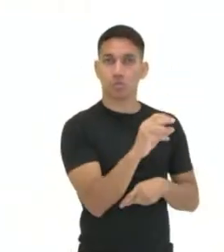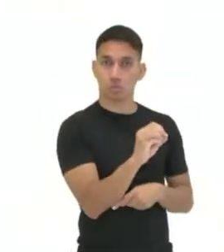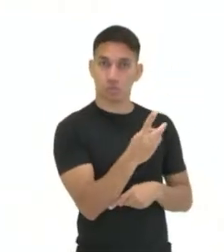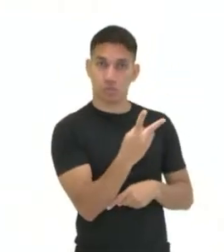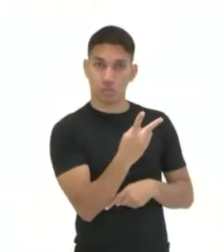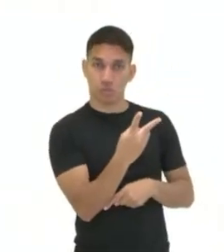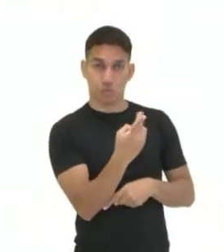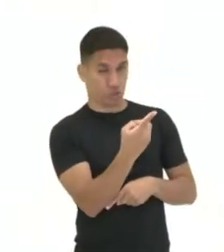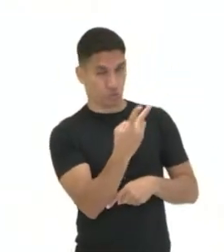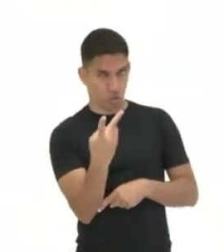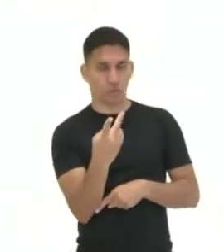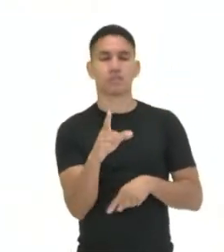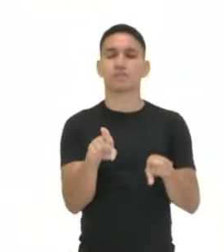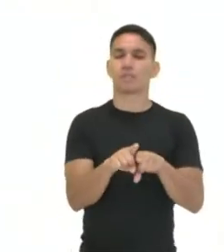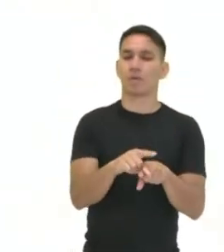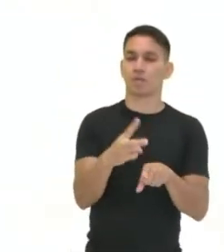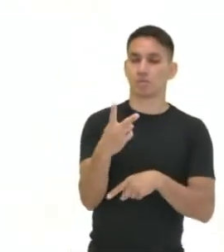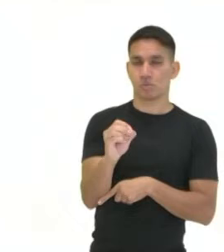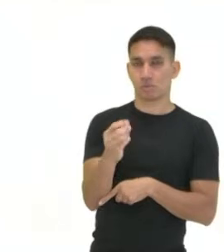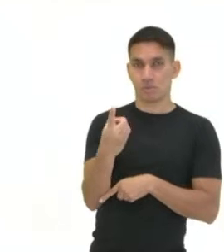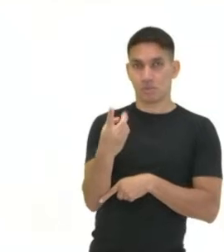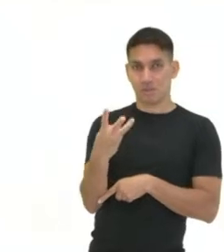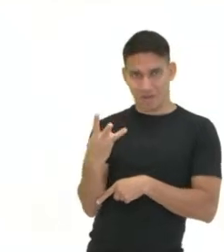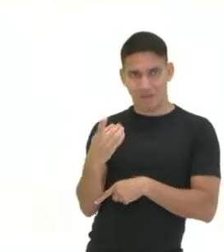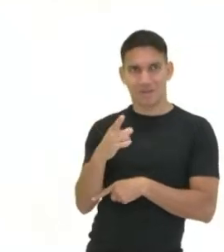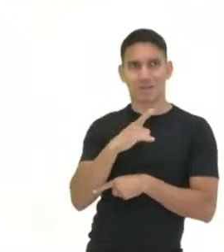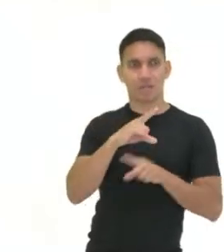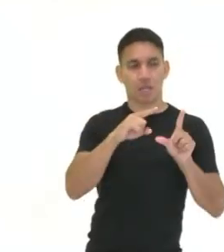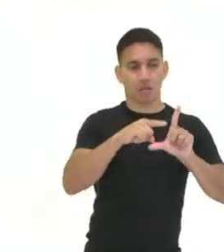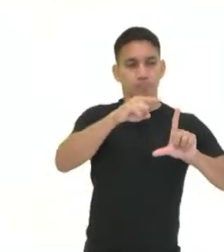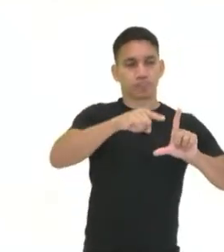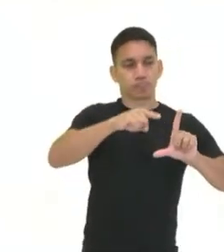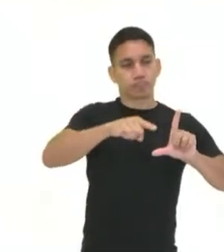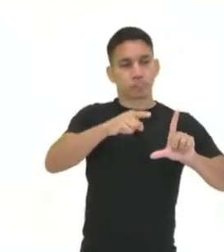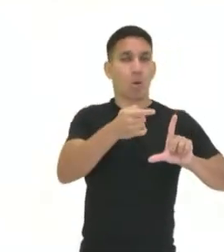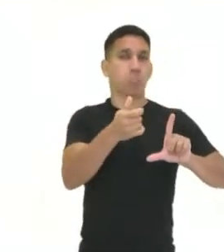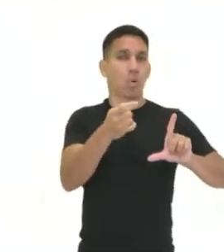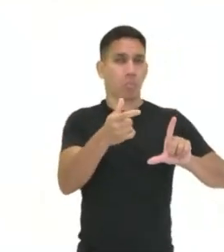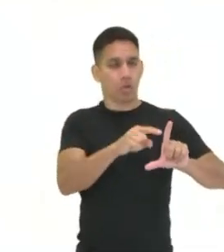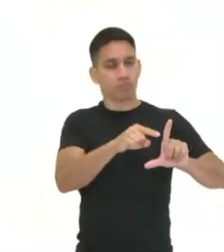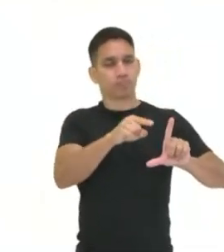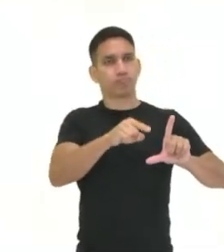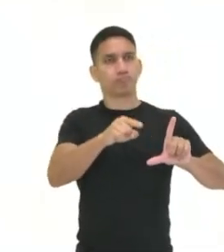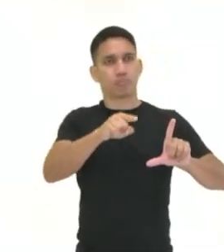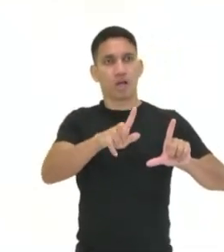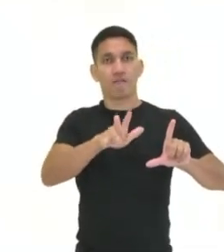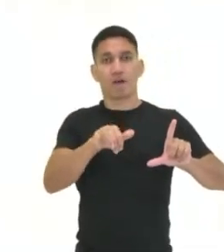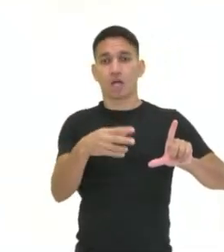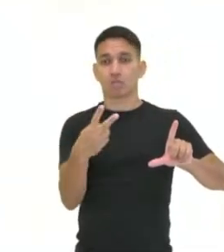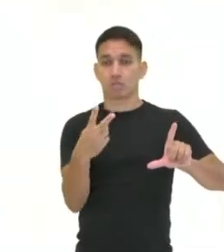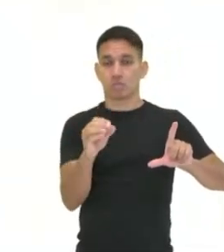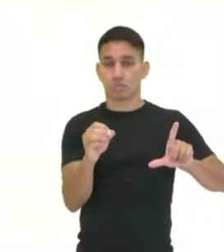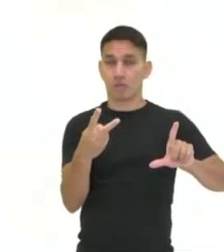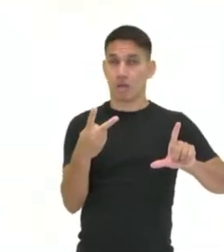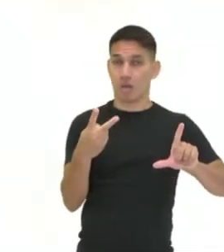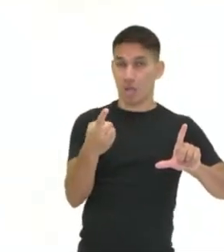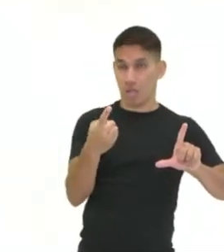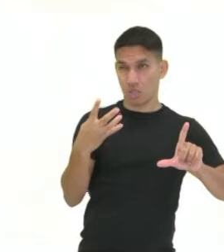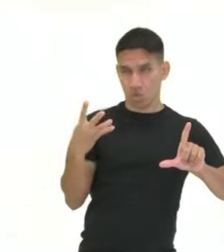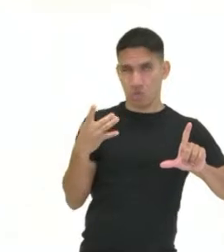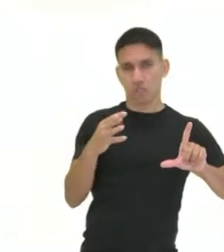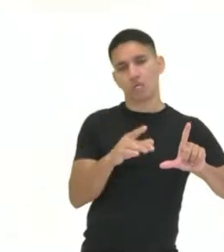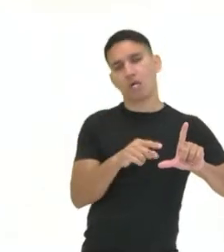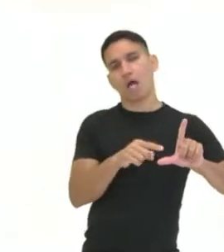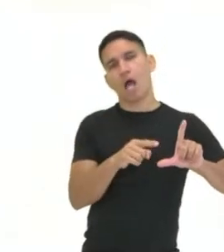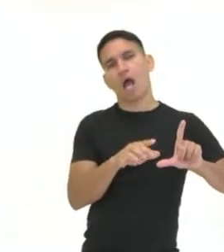você tem uma oscilação, tá? Mas não é tão grande. Aí de 2014 até, vamos